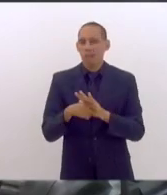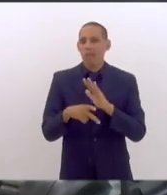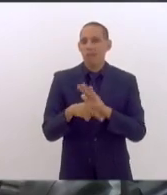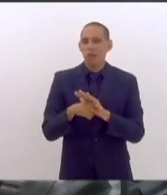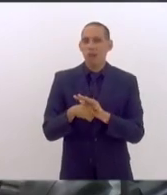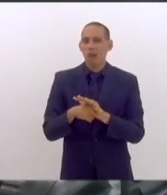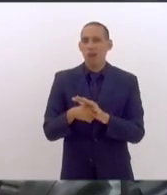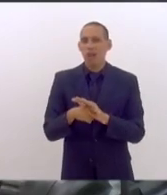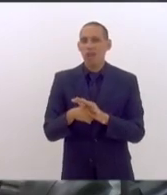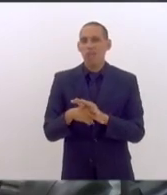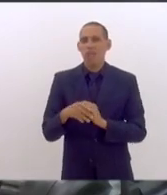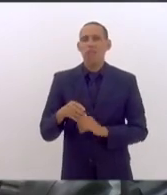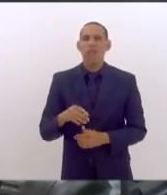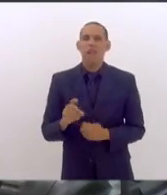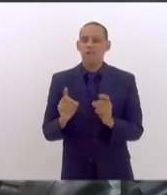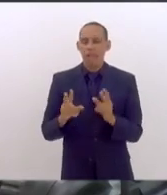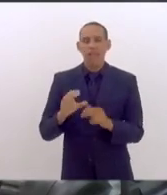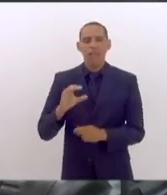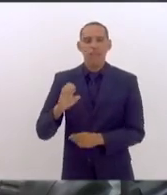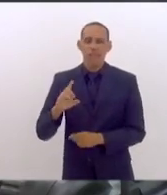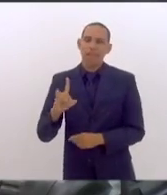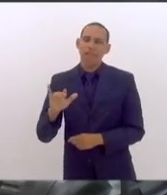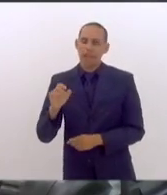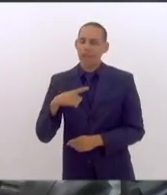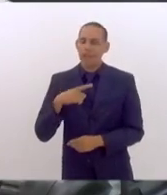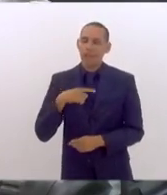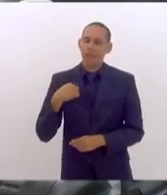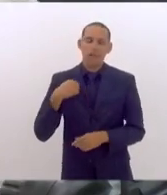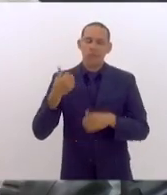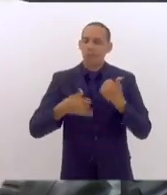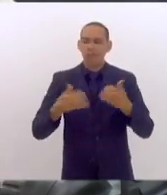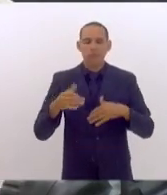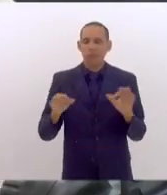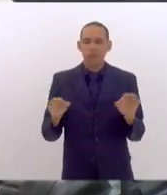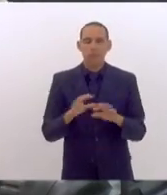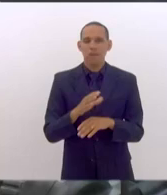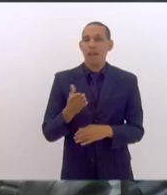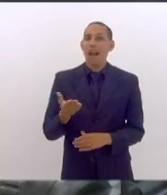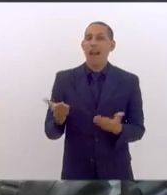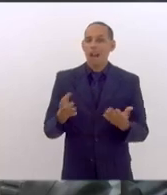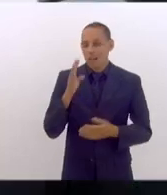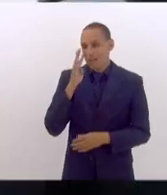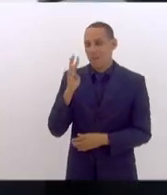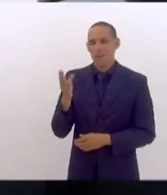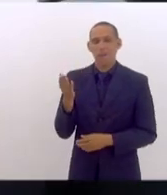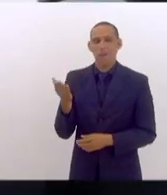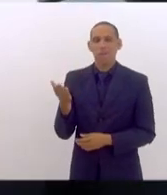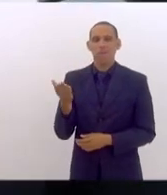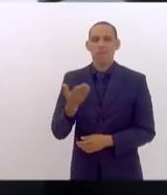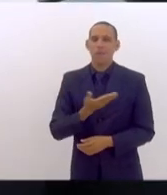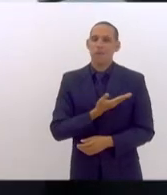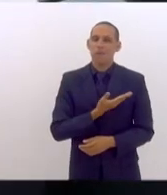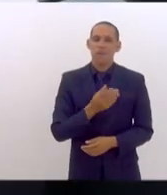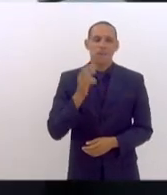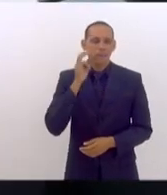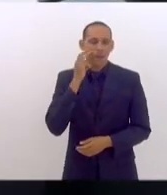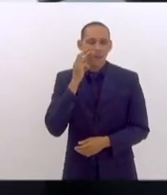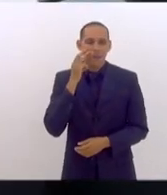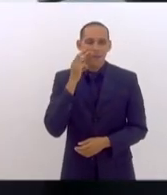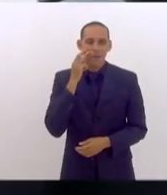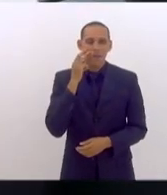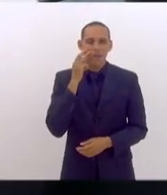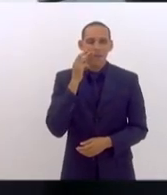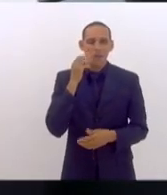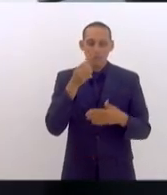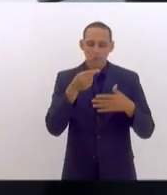foram os recursos da venda da Cedae essa minhas considerações precisa ouvir um pouquinho tá o meu amigo vodex